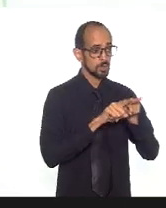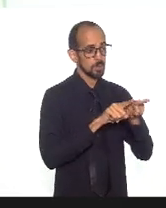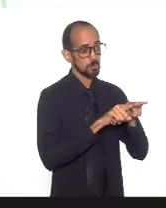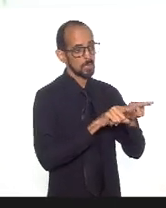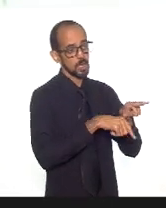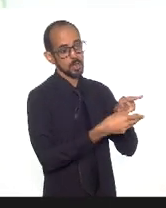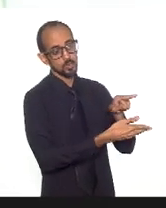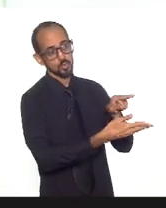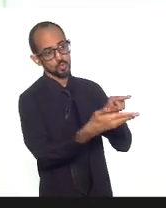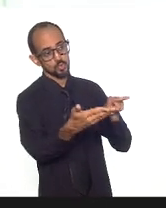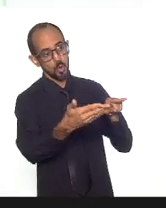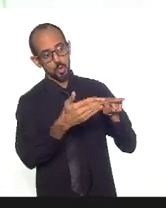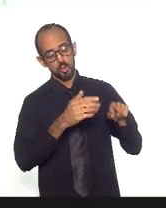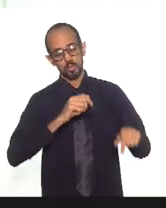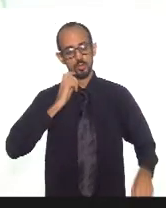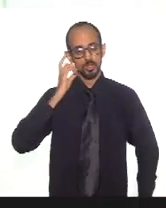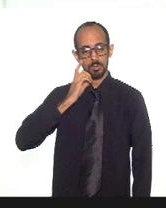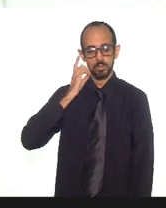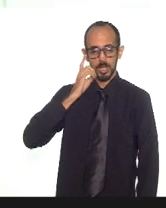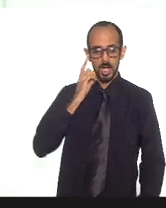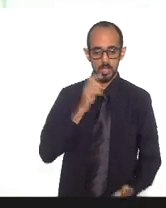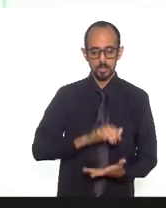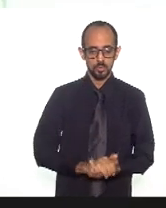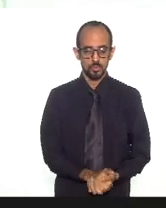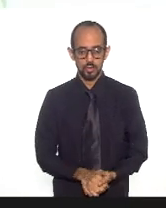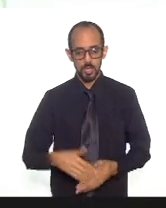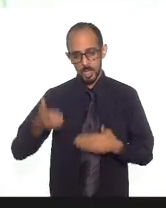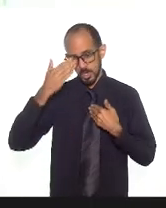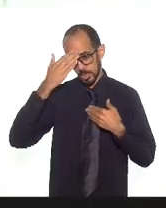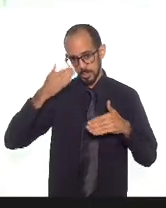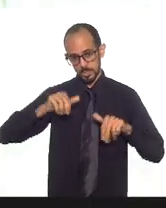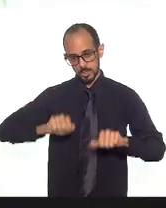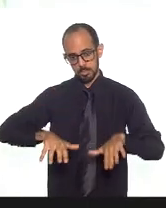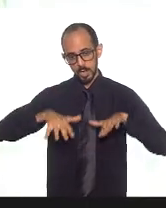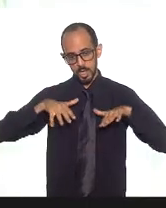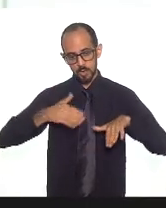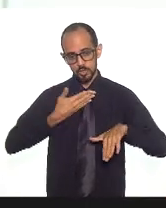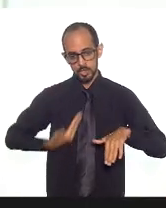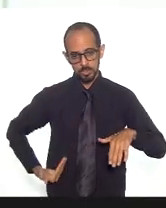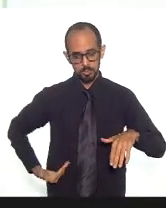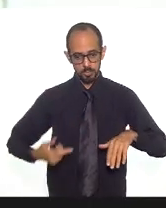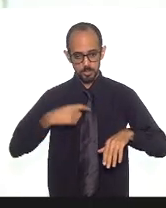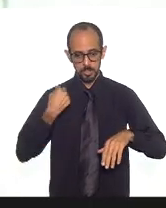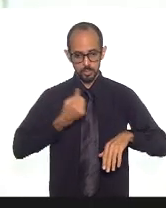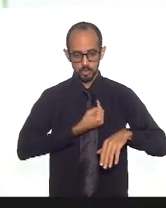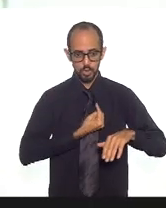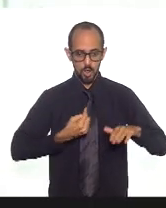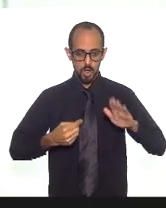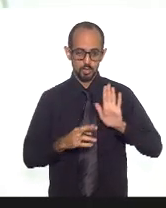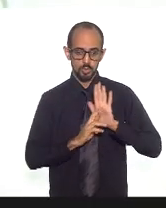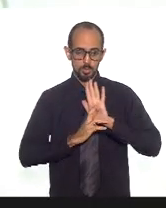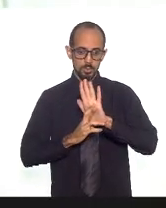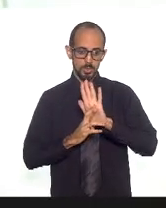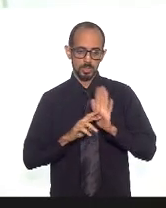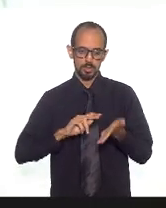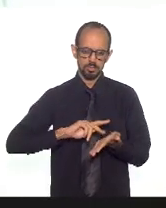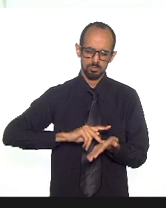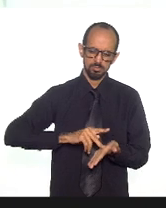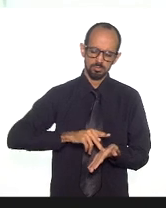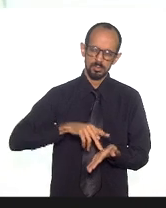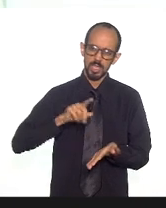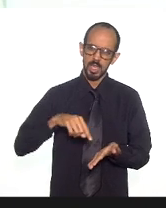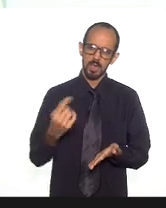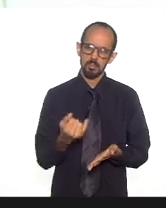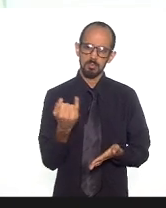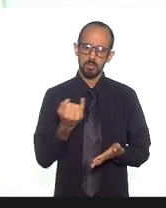Montempo, as representações dos demais deputados, agradecer pela audiência pública. Para nós, como representação sindical, esse momento é fundamental para